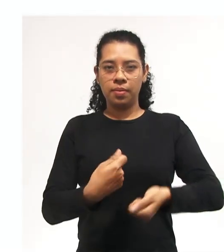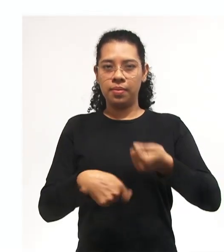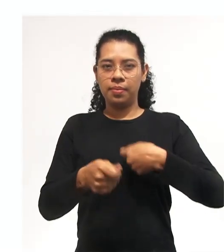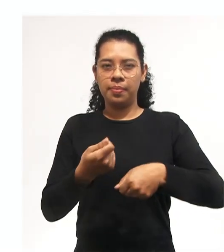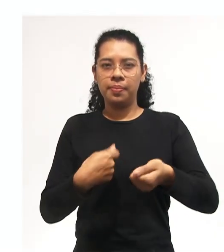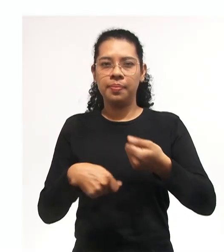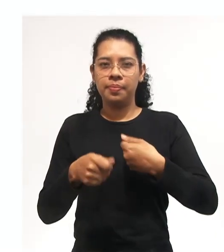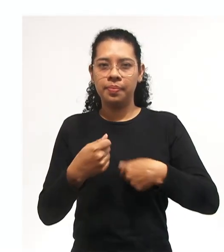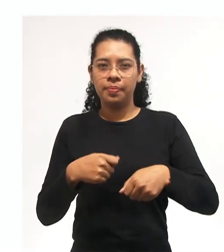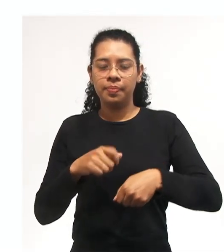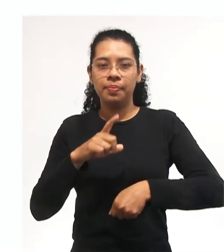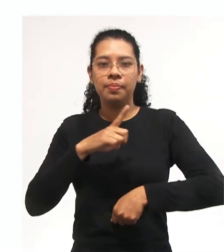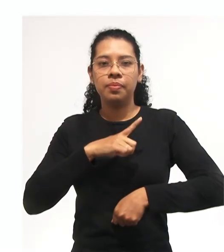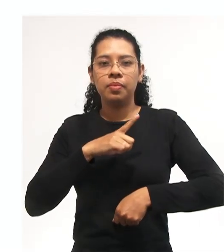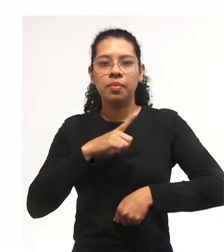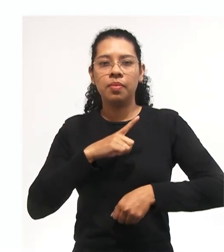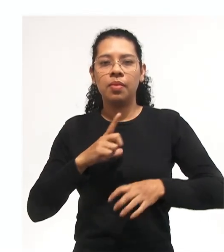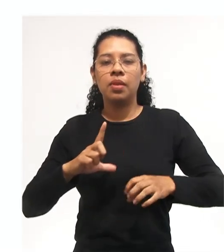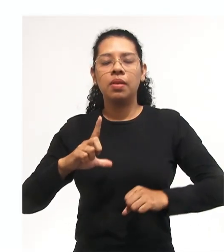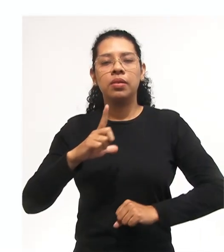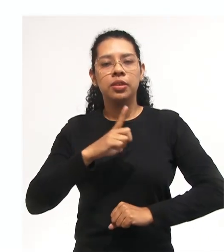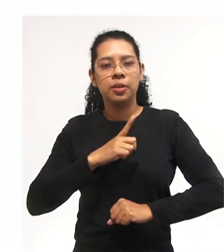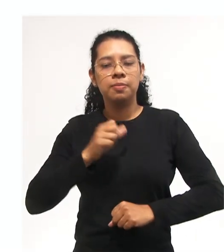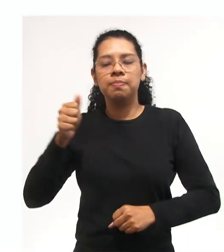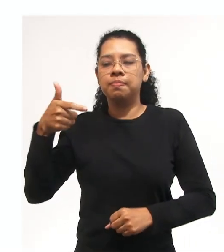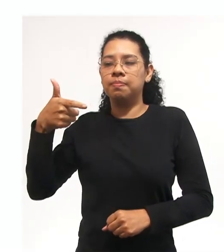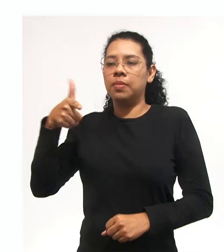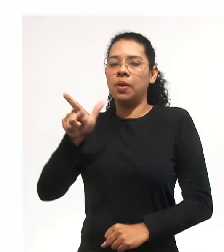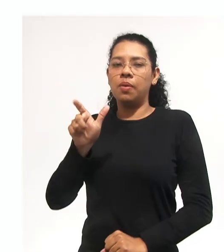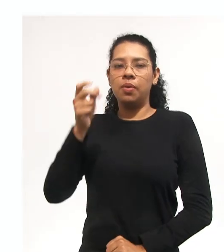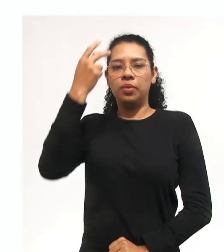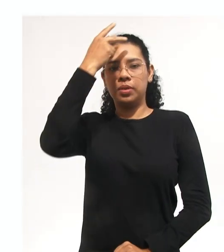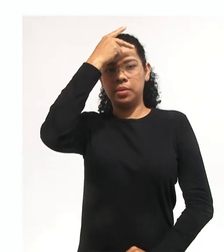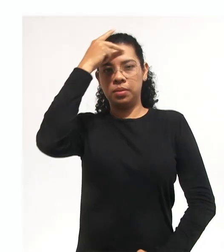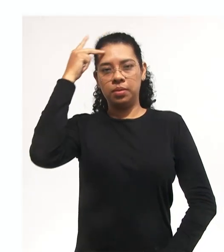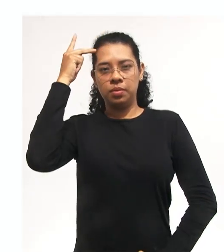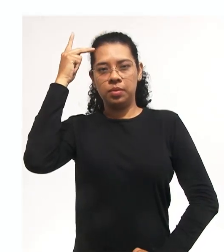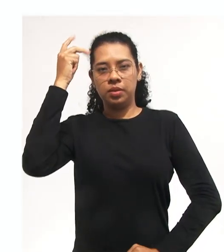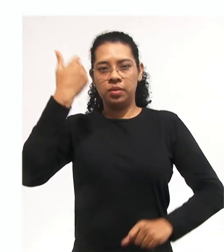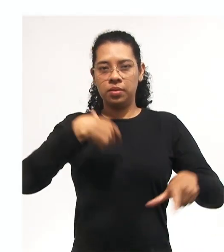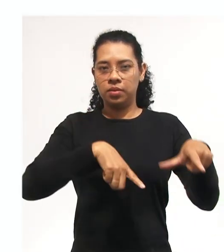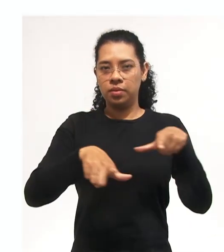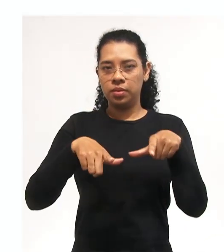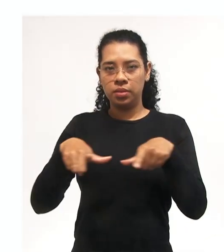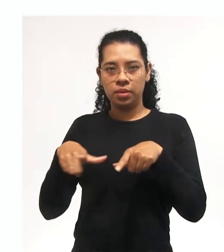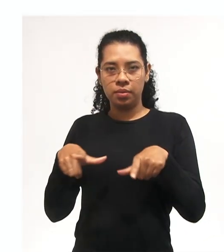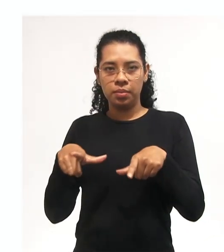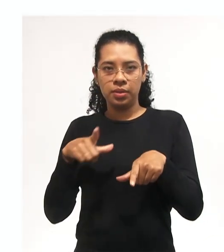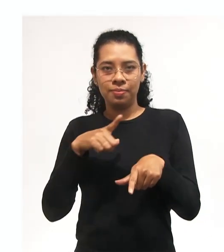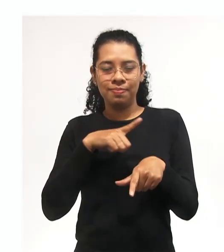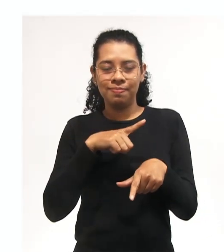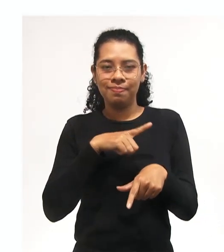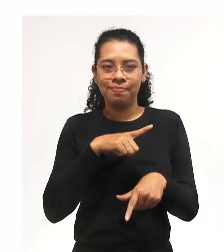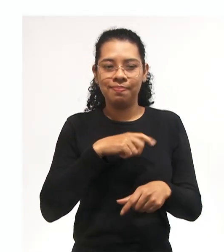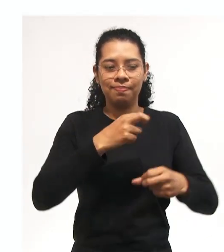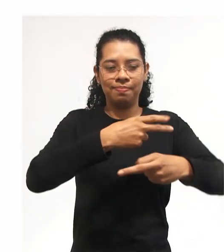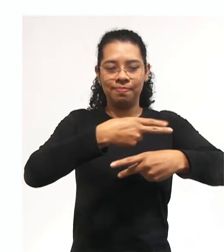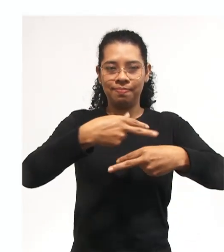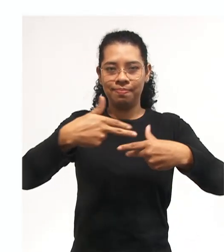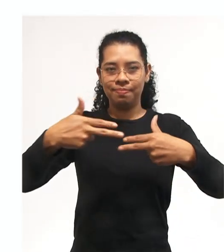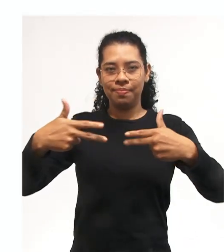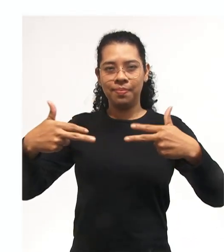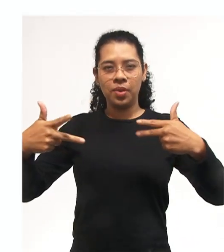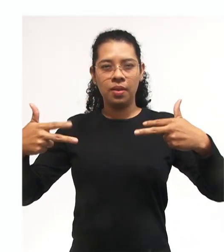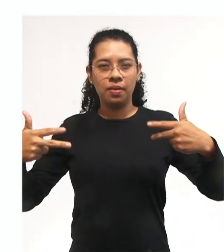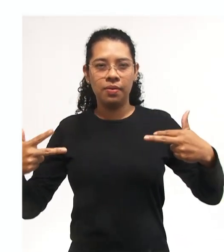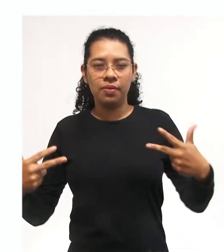por servidores públicos e outros agentes. Por que outros agentes? Porque existem vários formatos de ingressos